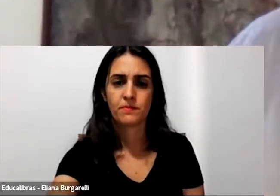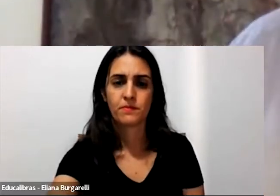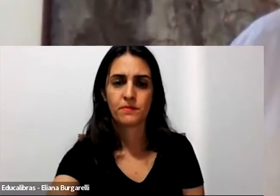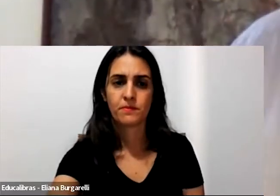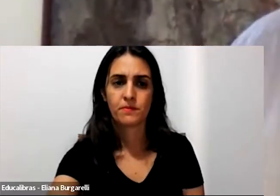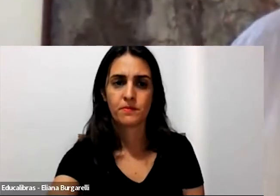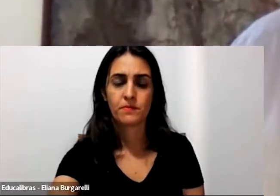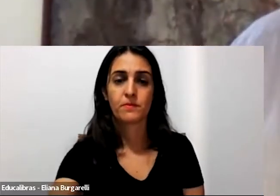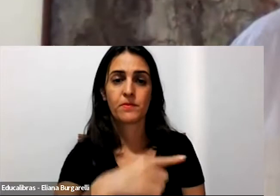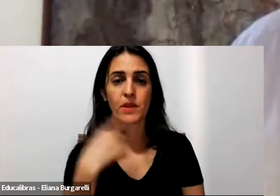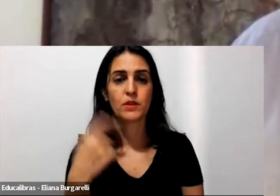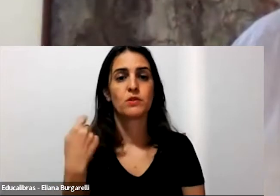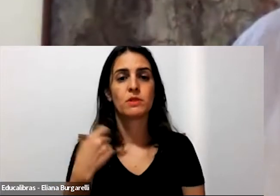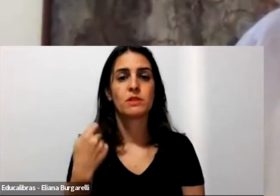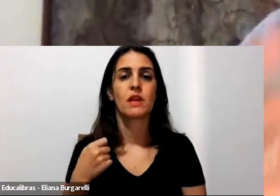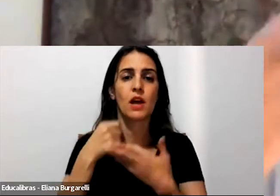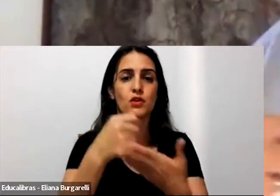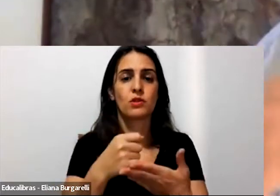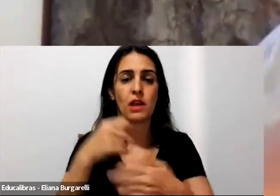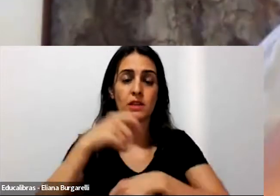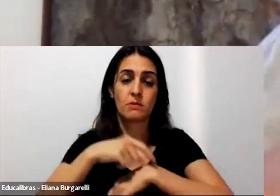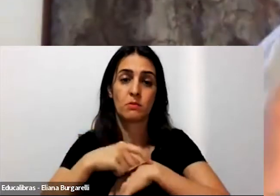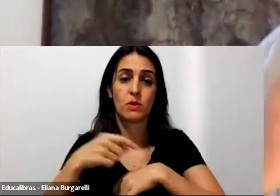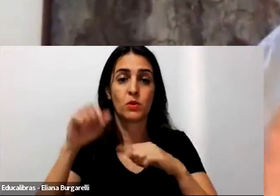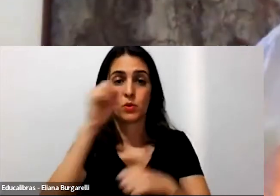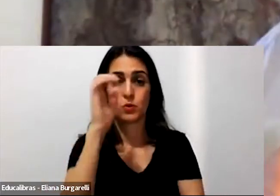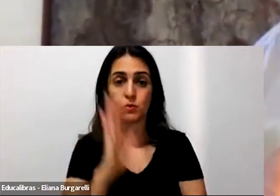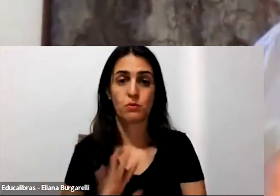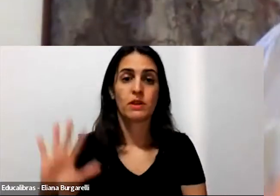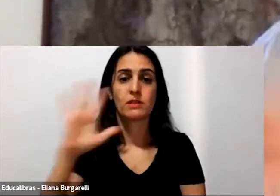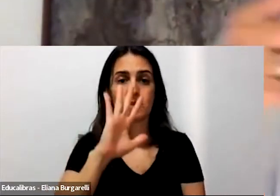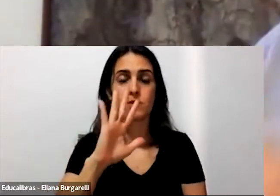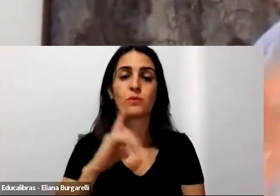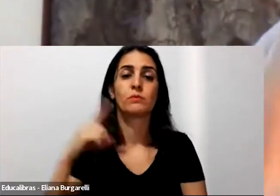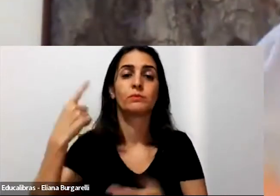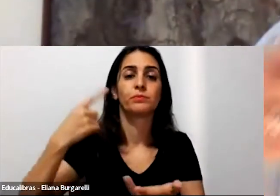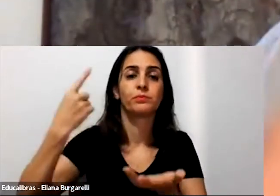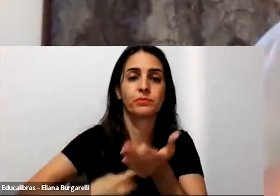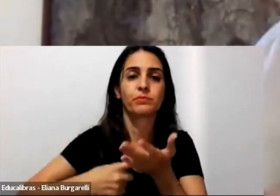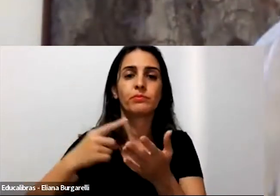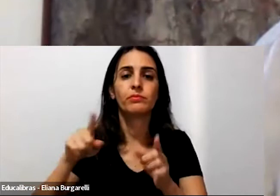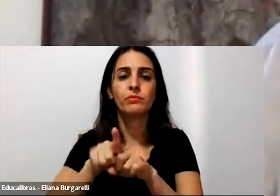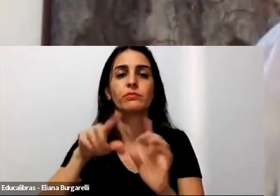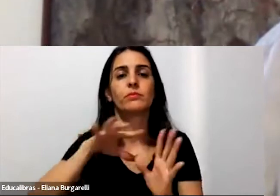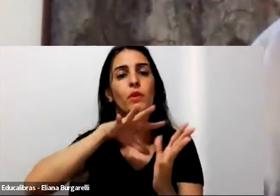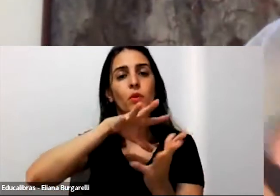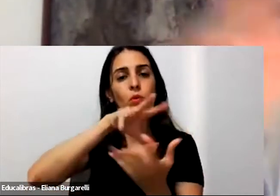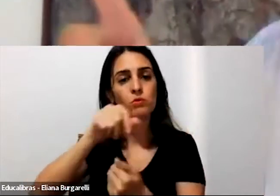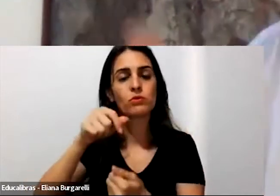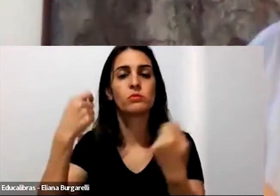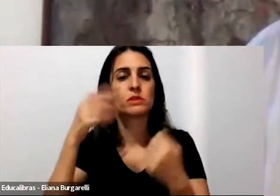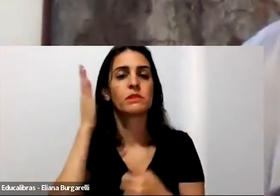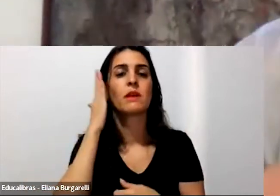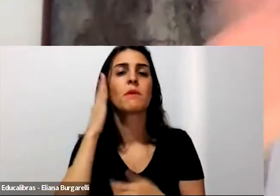rearranjo dessa ambição contemporânea no Brasil. E o Brasil, sim, tem mais do que compromissos, e o mundo precisa entender que compromissos são esses. Não